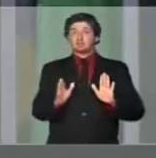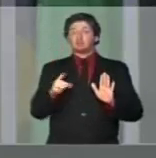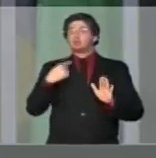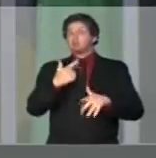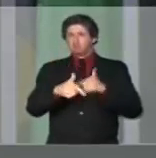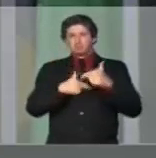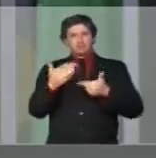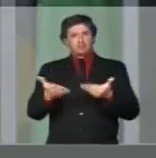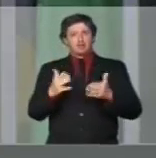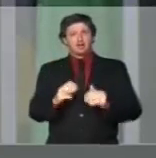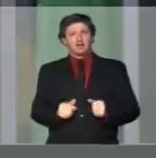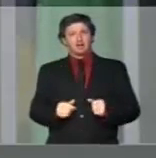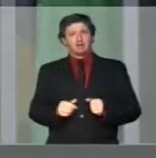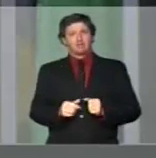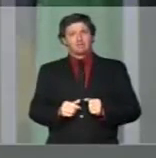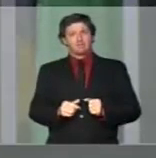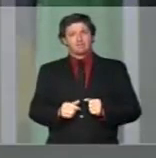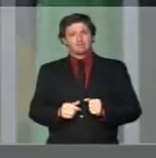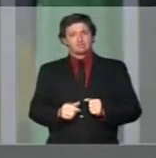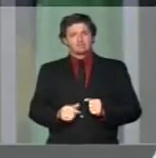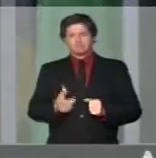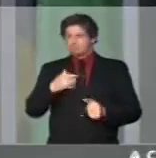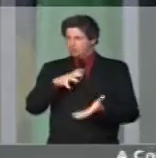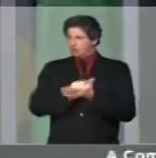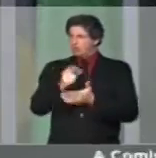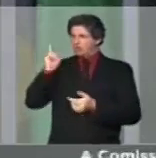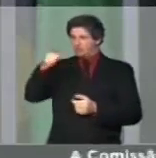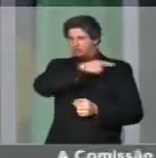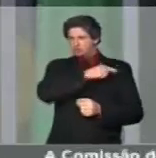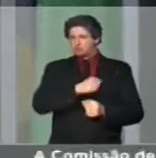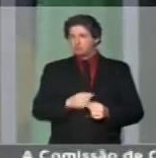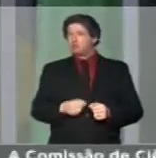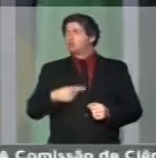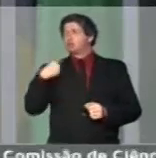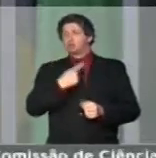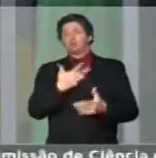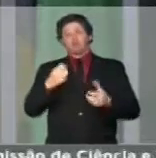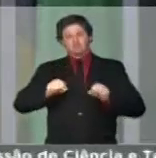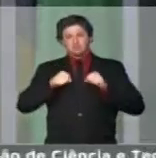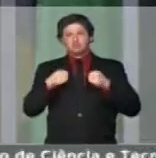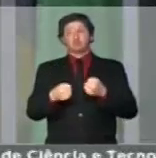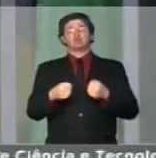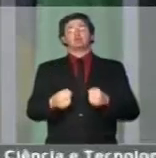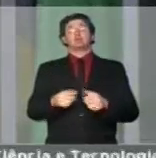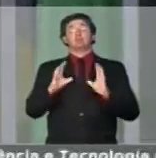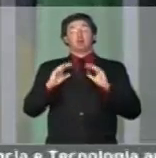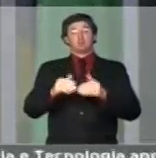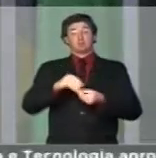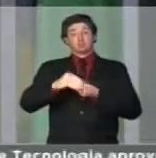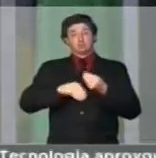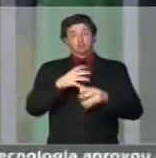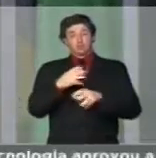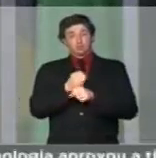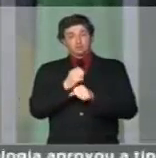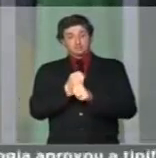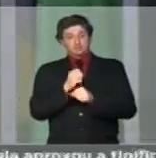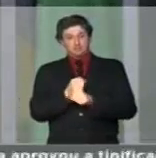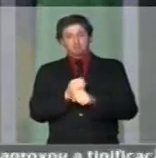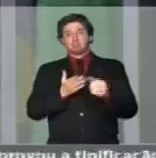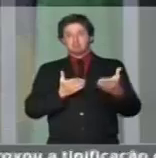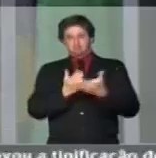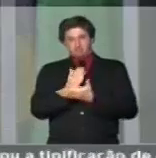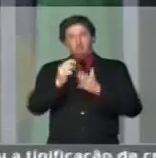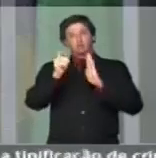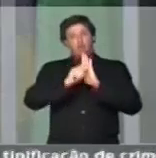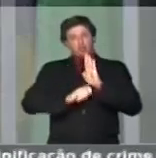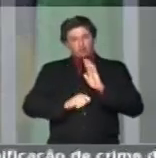estaremos trabalhando para isso, presidente Renan. Já deixo registrado aqui com o senhor, nós vamos nos empenhar para que a Comissão Mista de Orçamento aprove